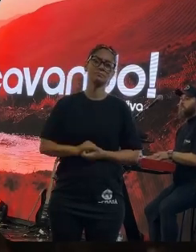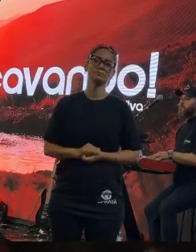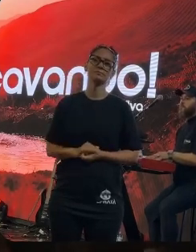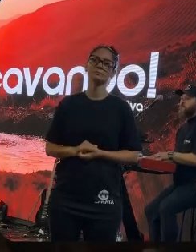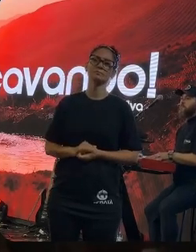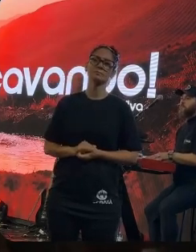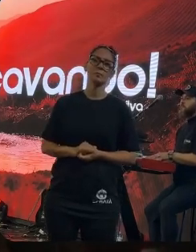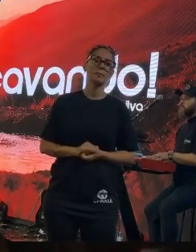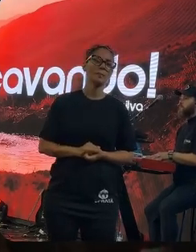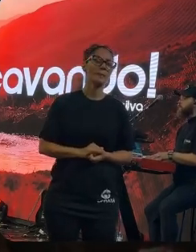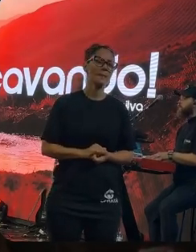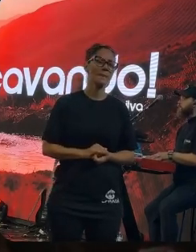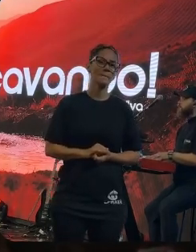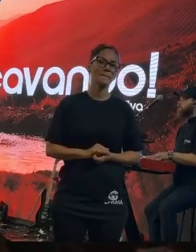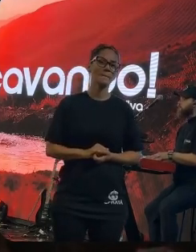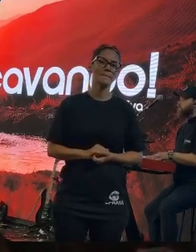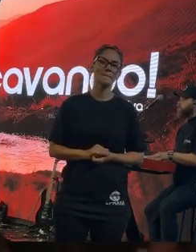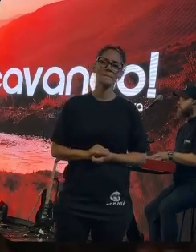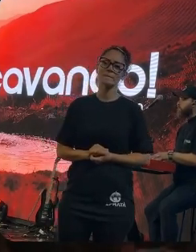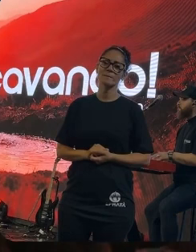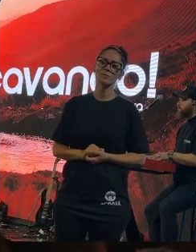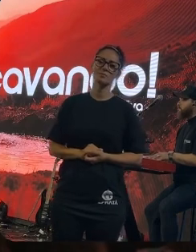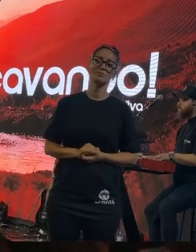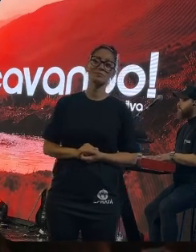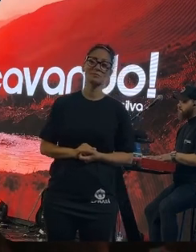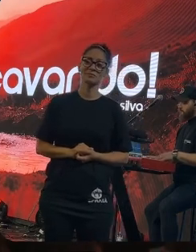Ai, Jesus, eu não queria pregar essa palavra hoje.